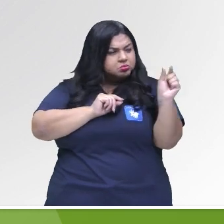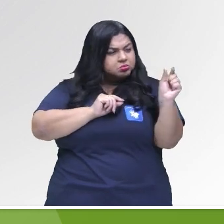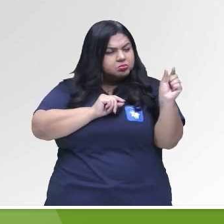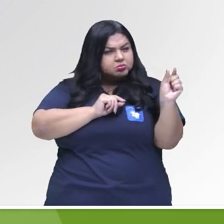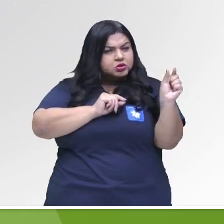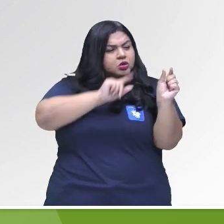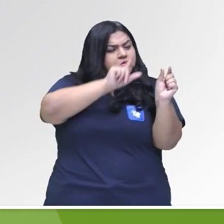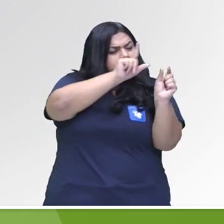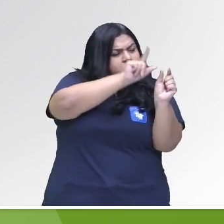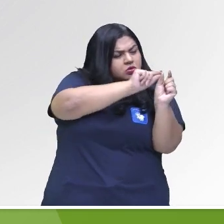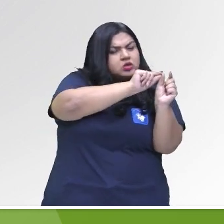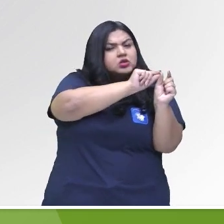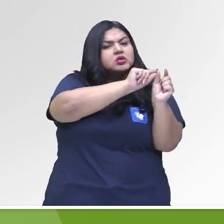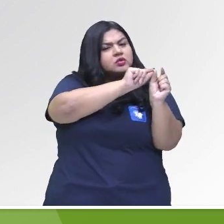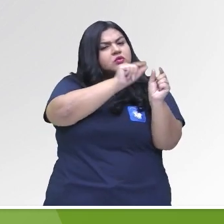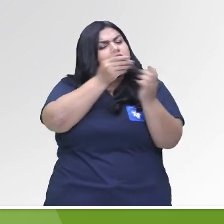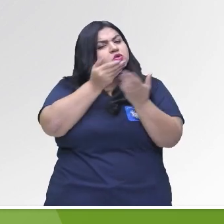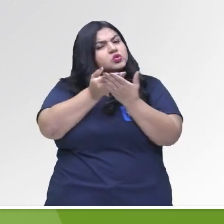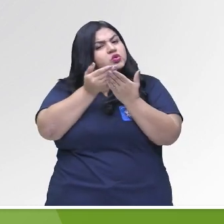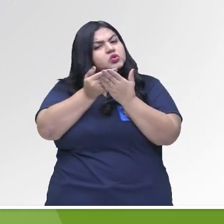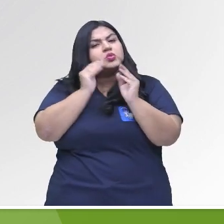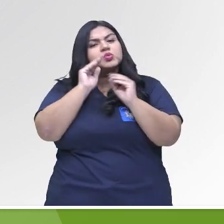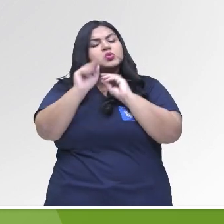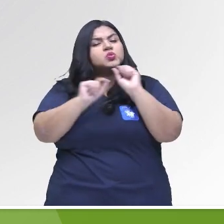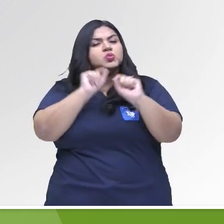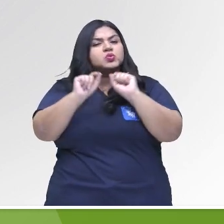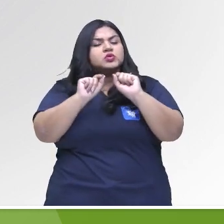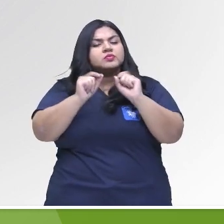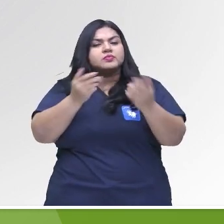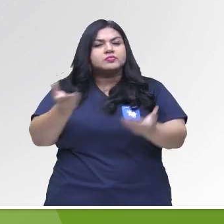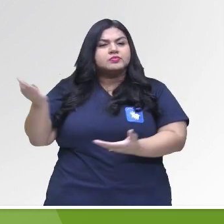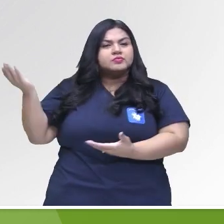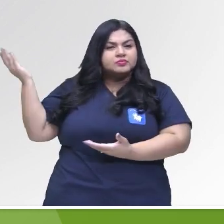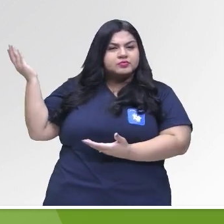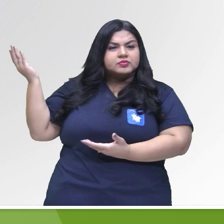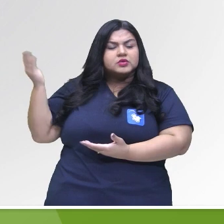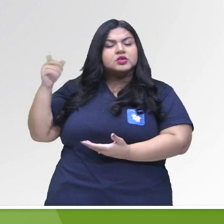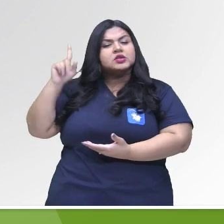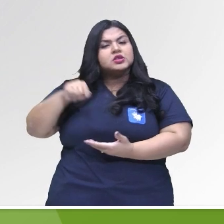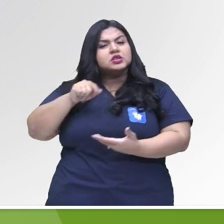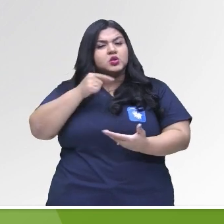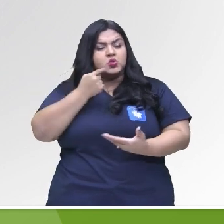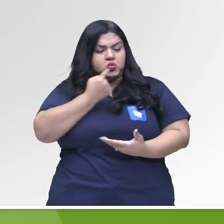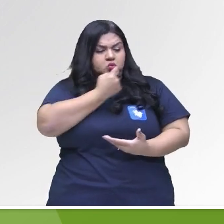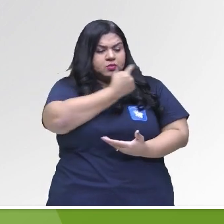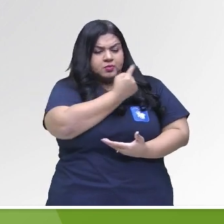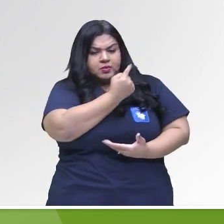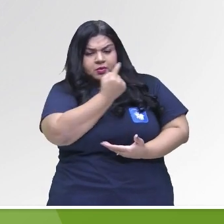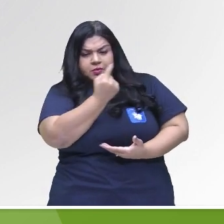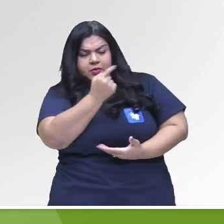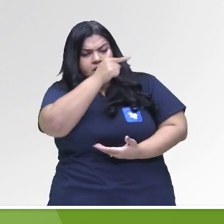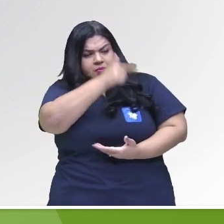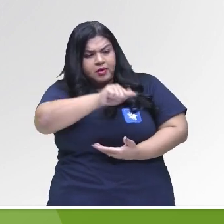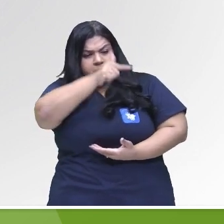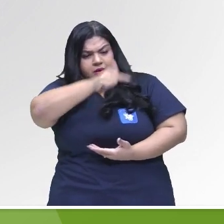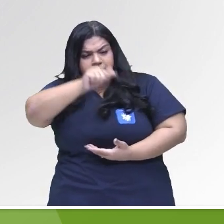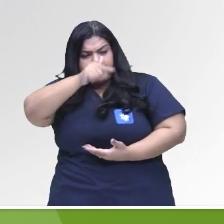polímero, então vamos estudar um pouquinho sobre eles. Então, os monômeros são as unidades que se